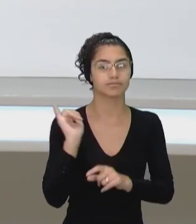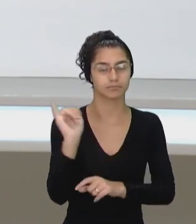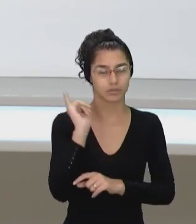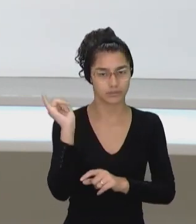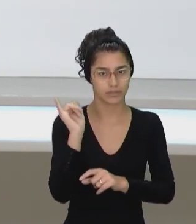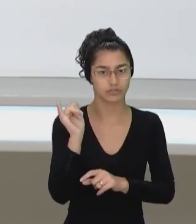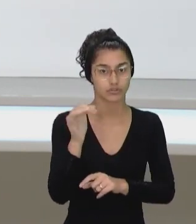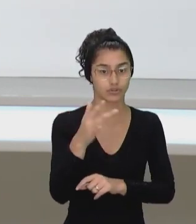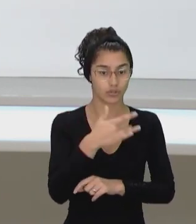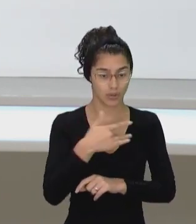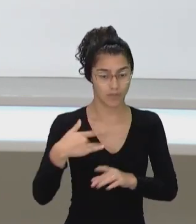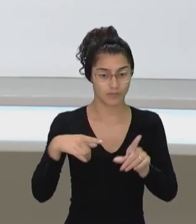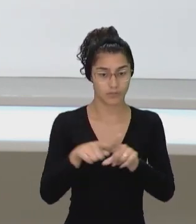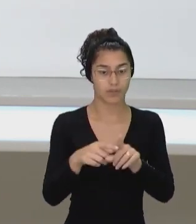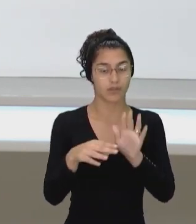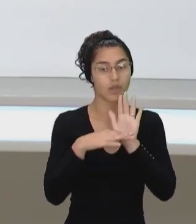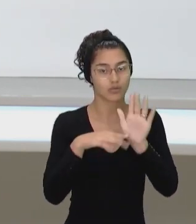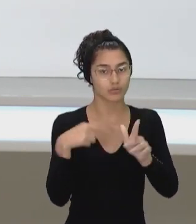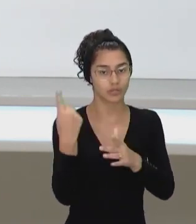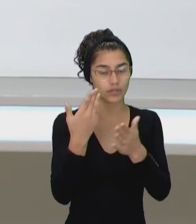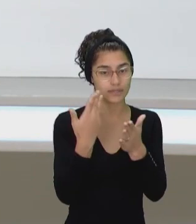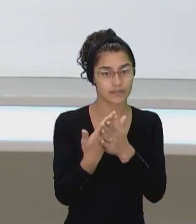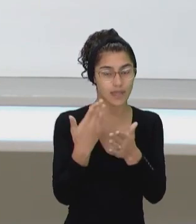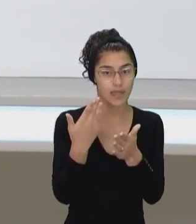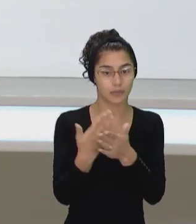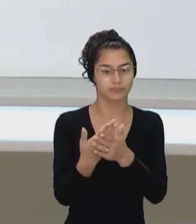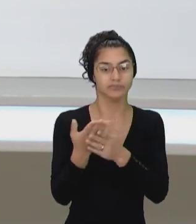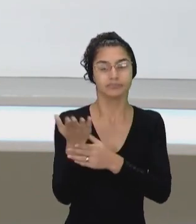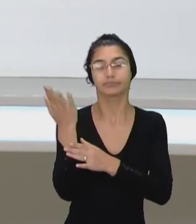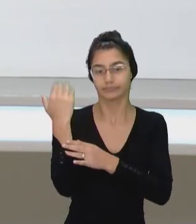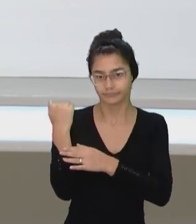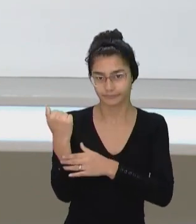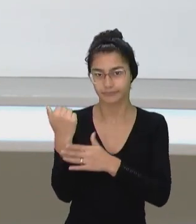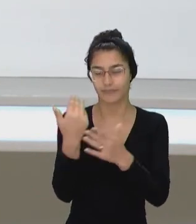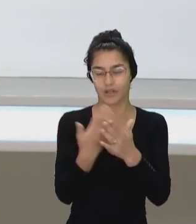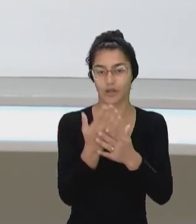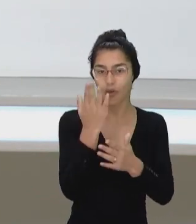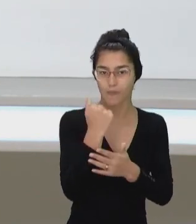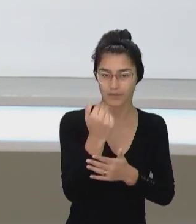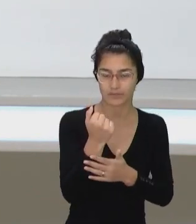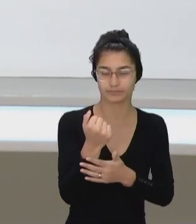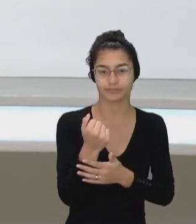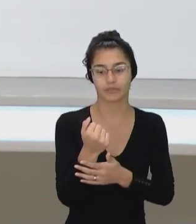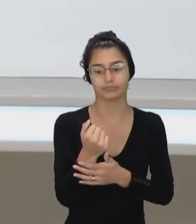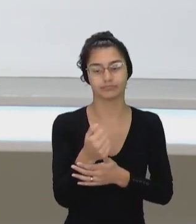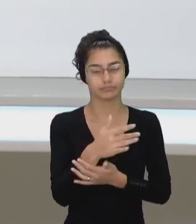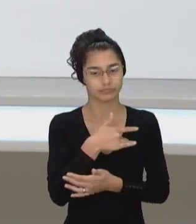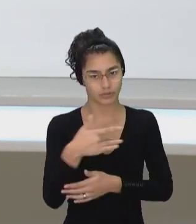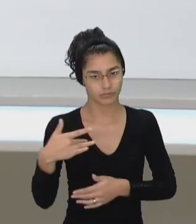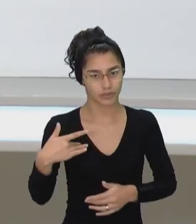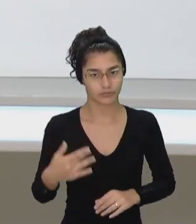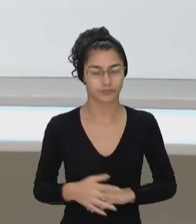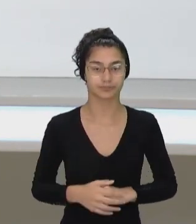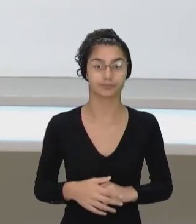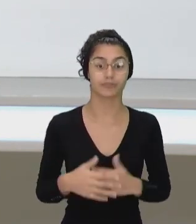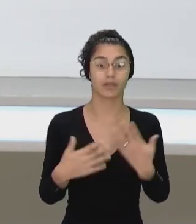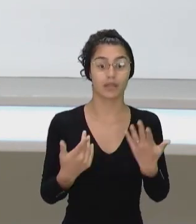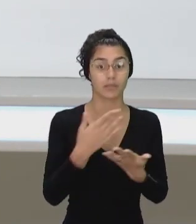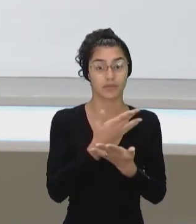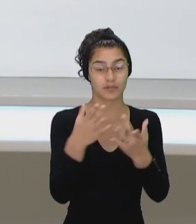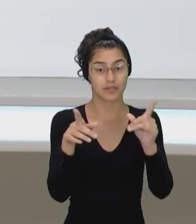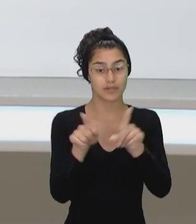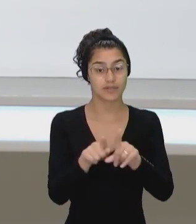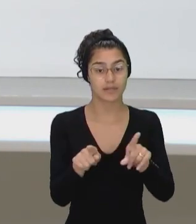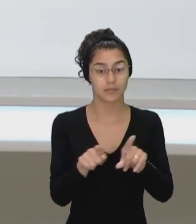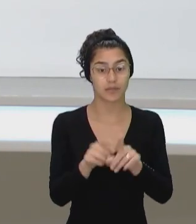em nutrientes, que leva a nossa aula, né, anterior a uma alimentação mais saudável. Deixo aí para